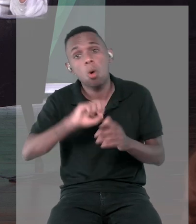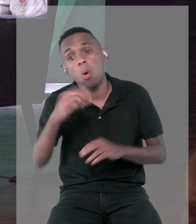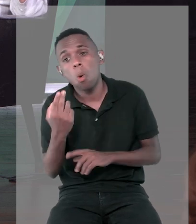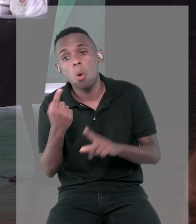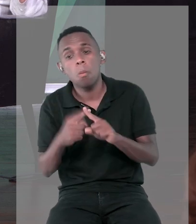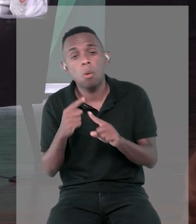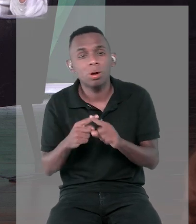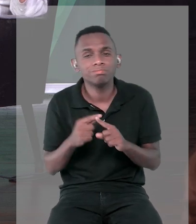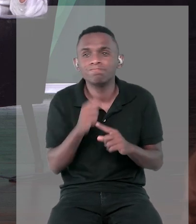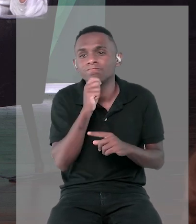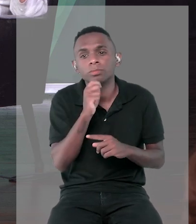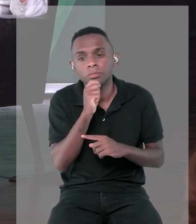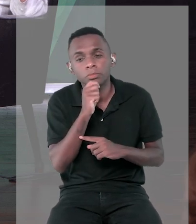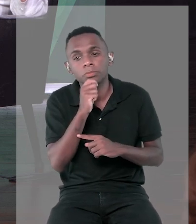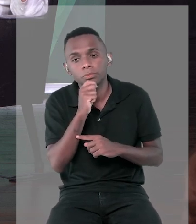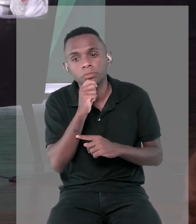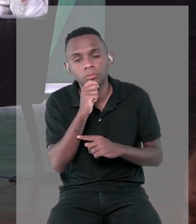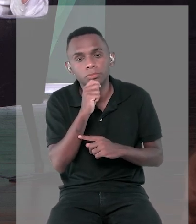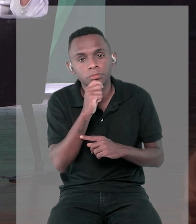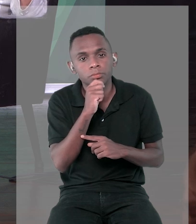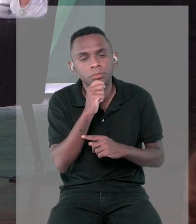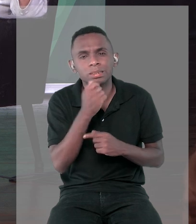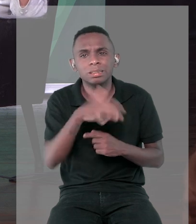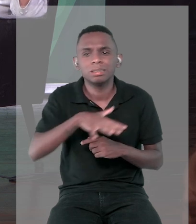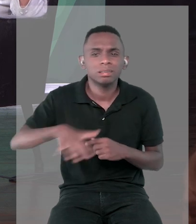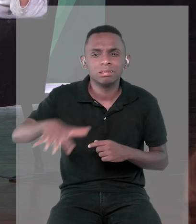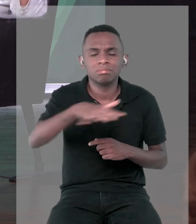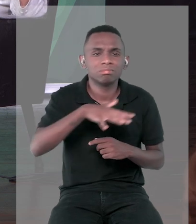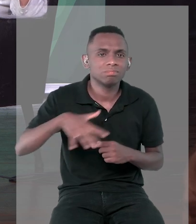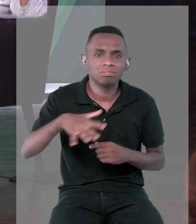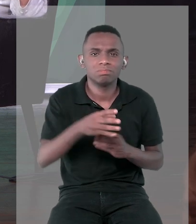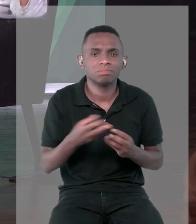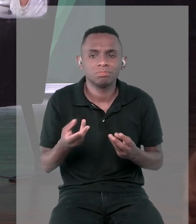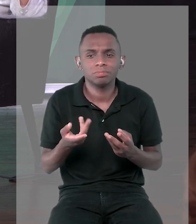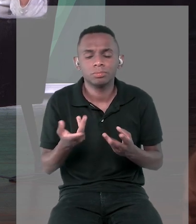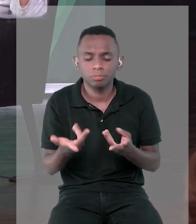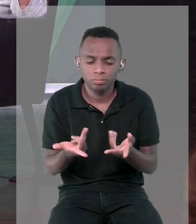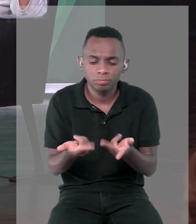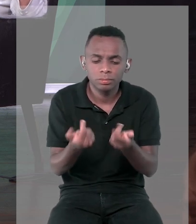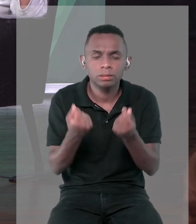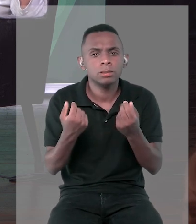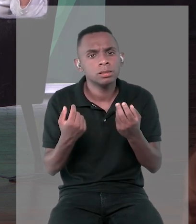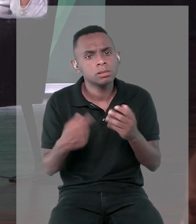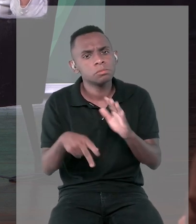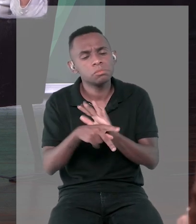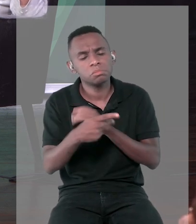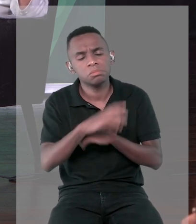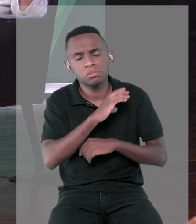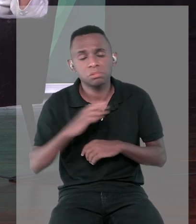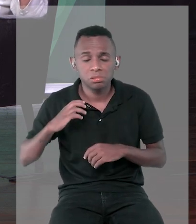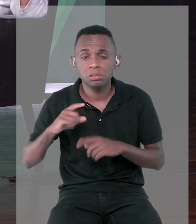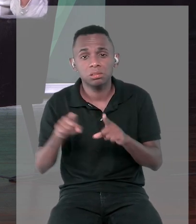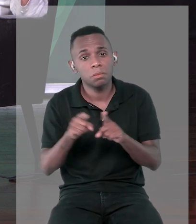ou porque não tem muito a dimensão, sabe, do talento, né? E